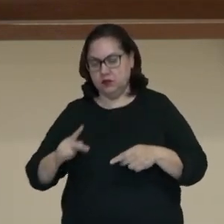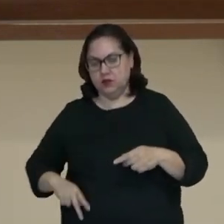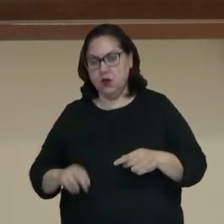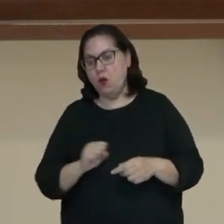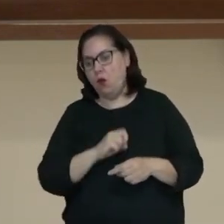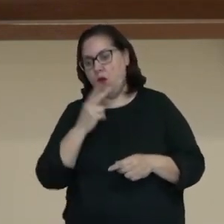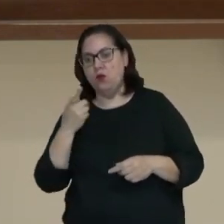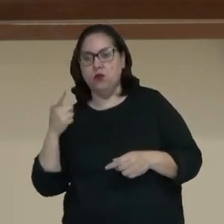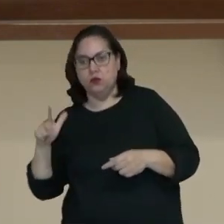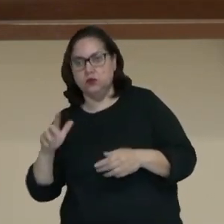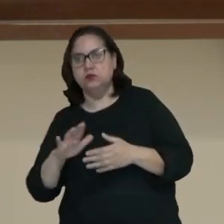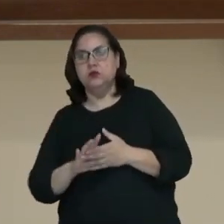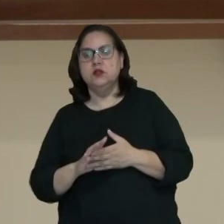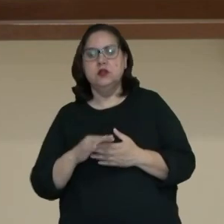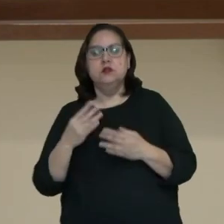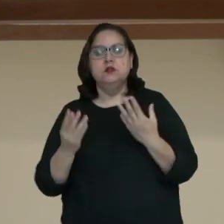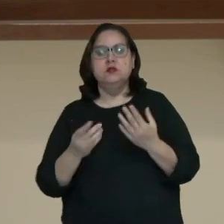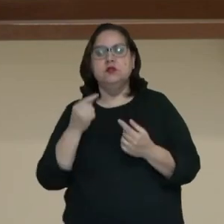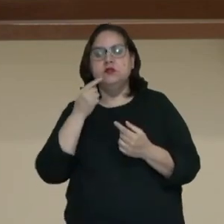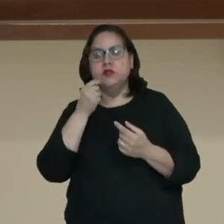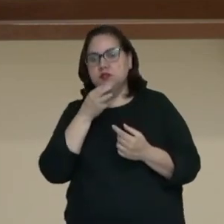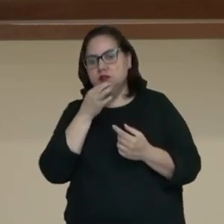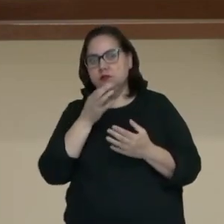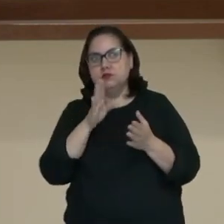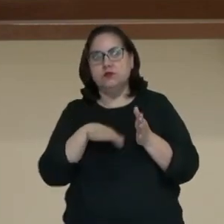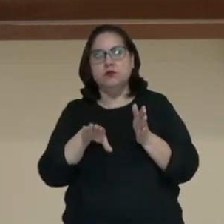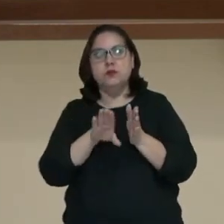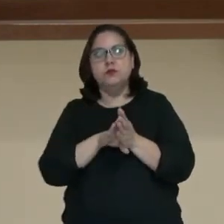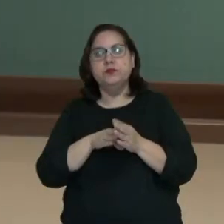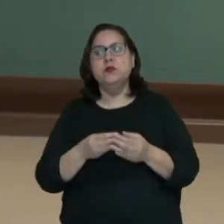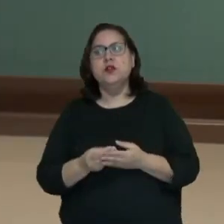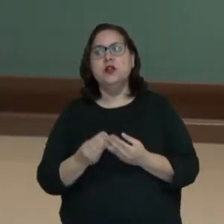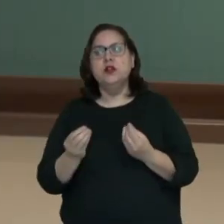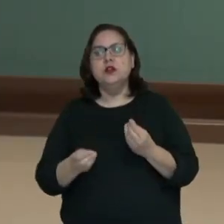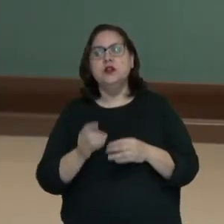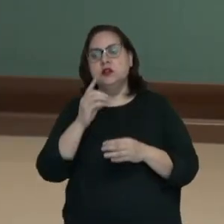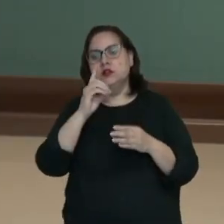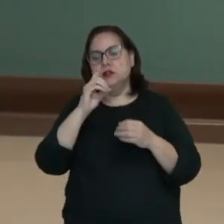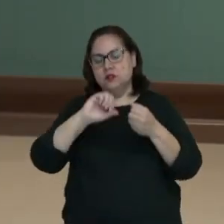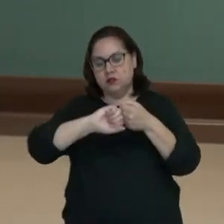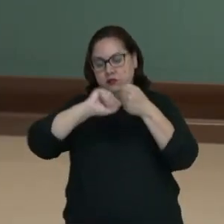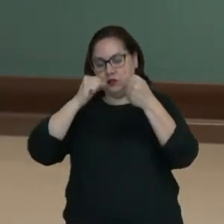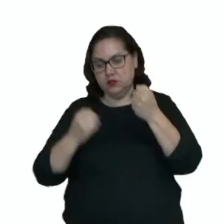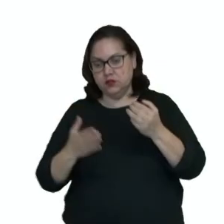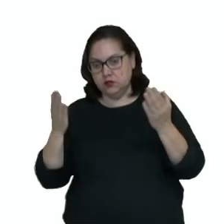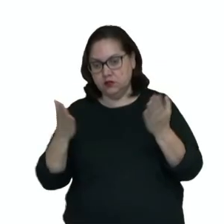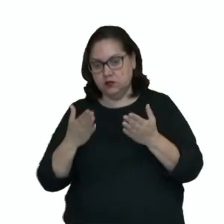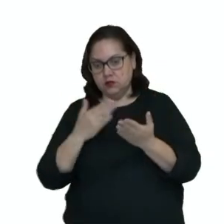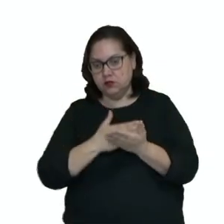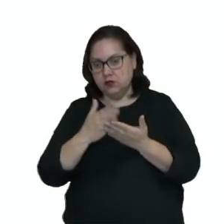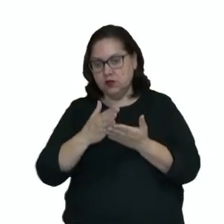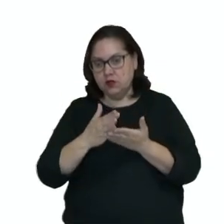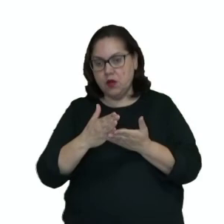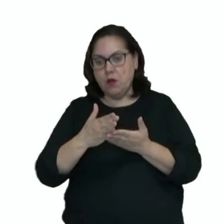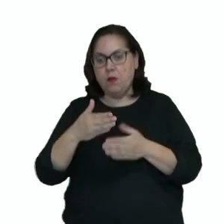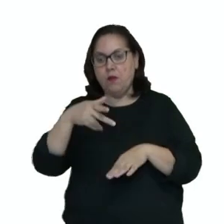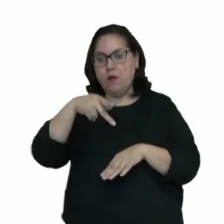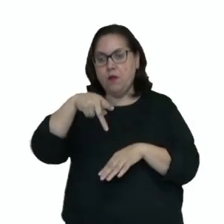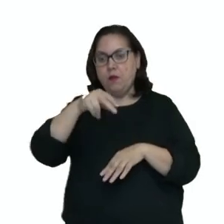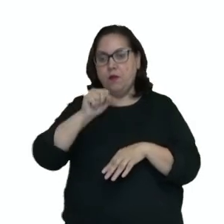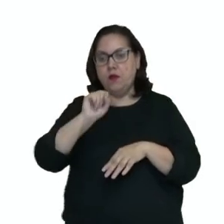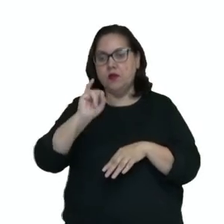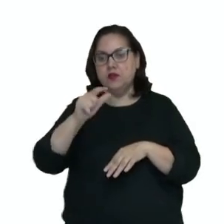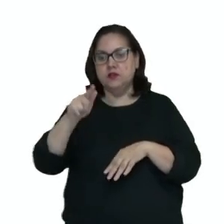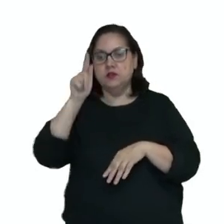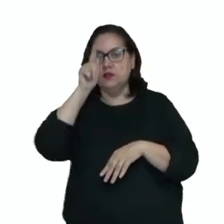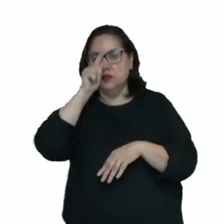ou de parlamentarismo, né? Vamos fazer a nossa retomada então. A democracia ocidental tem origem na polis grega, mas a